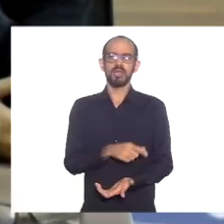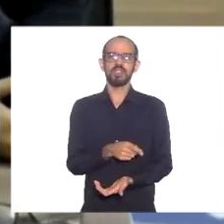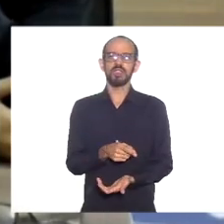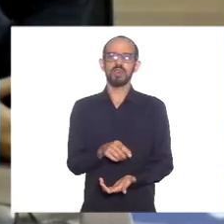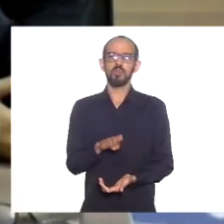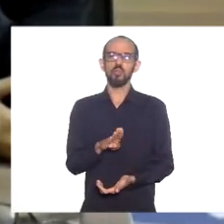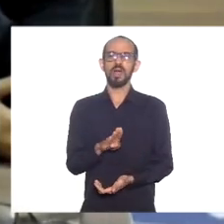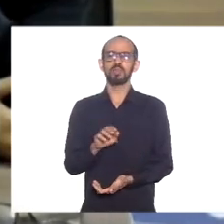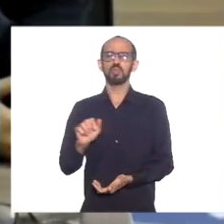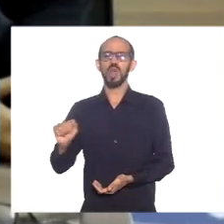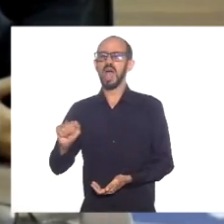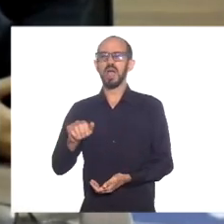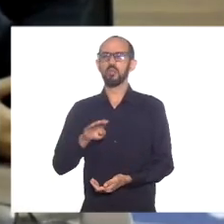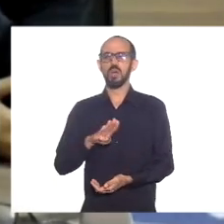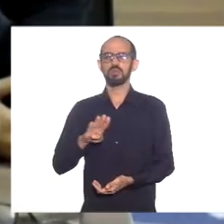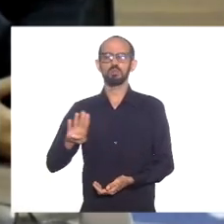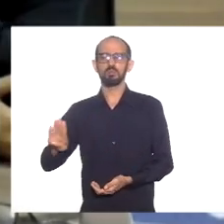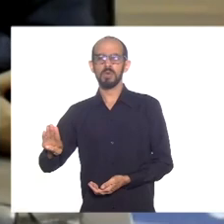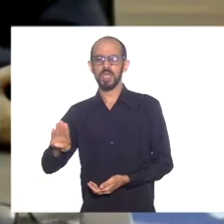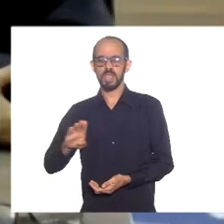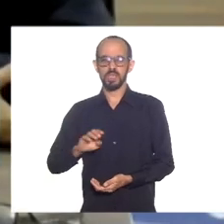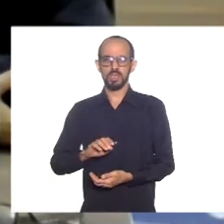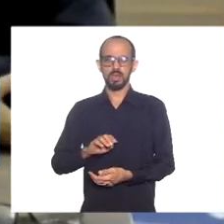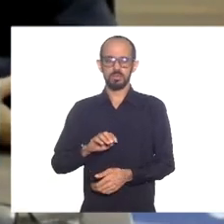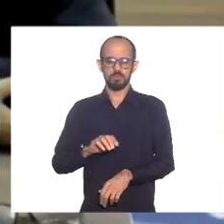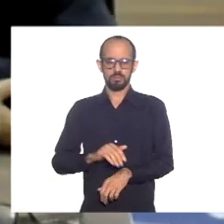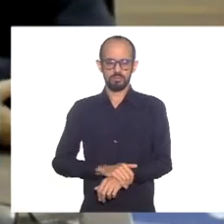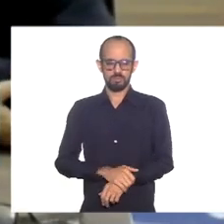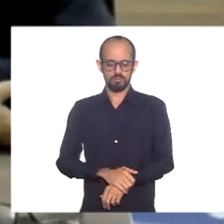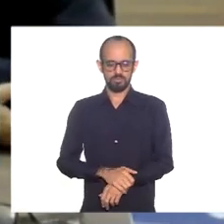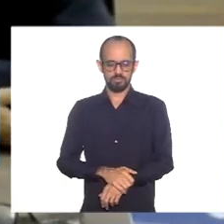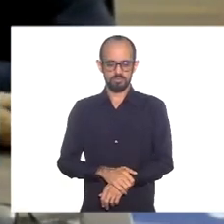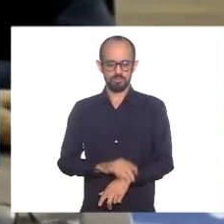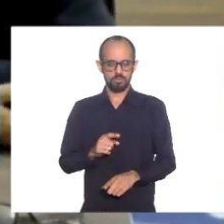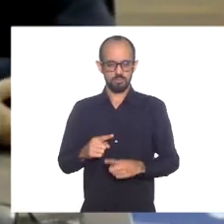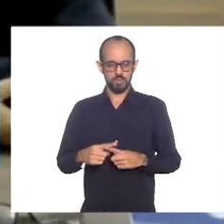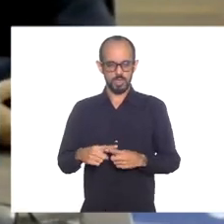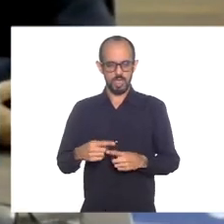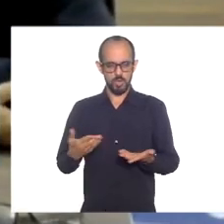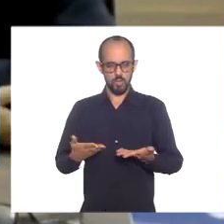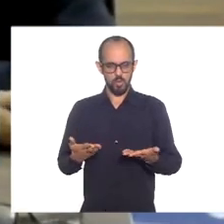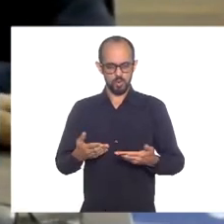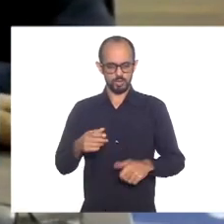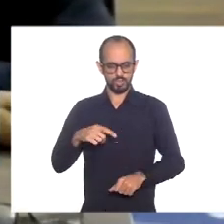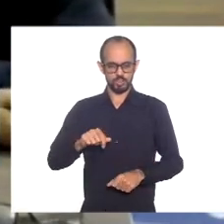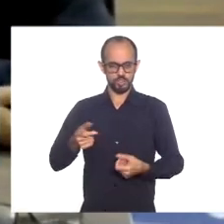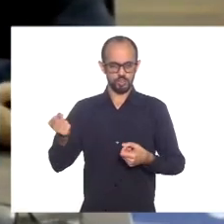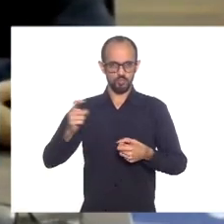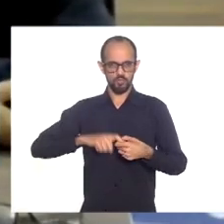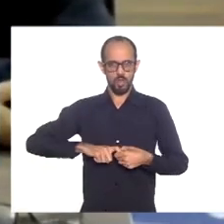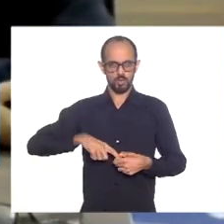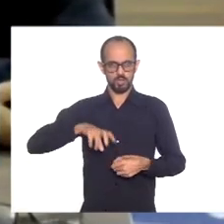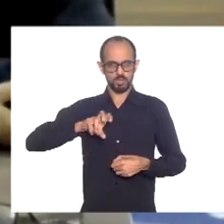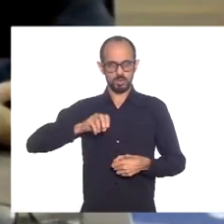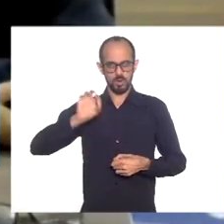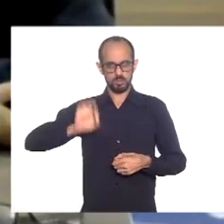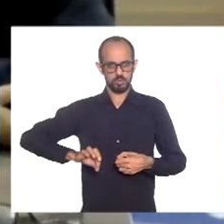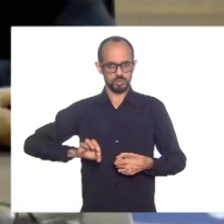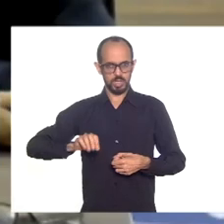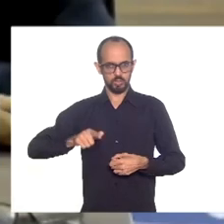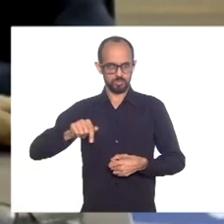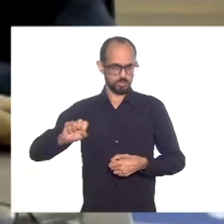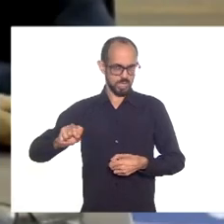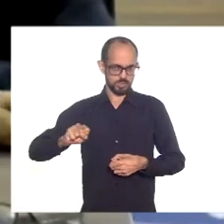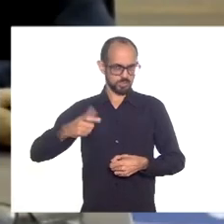4A e 4B. Porque nós hoje reinjetamos mais de 50%. Nós não temos